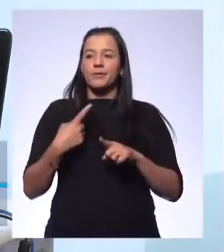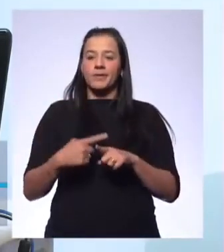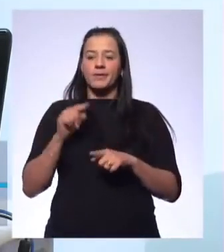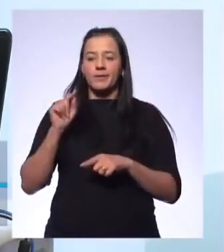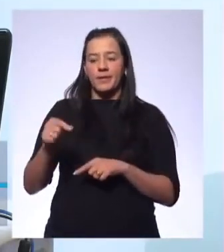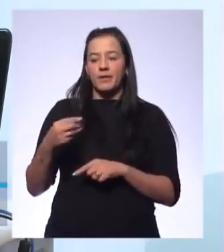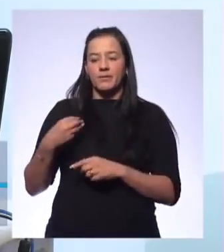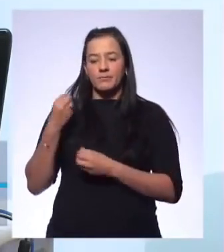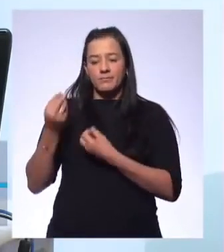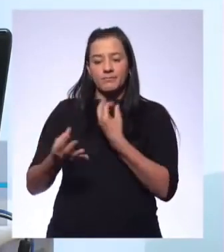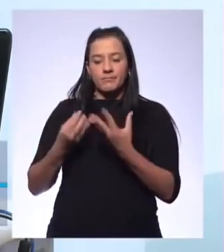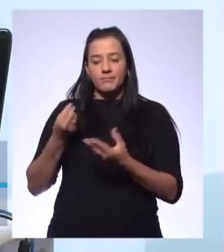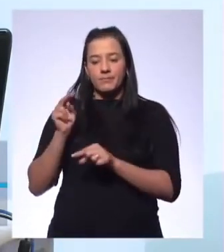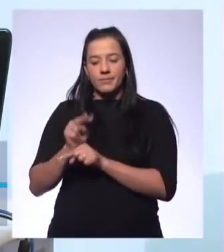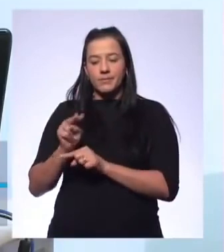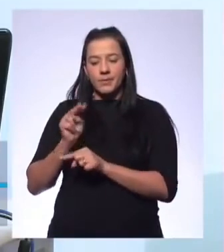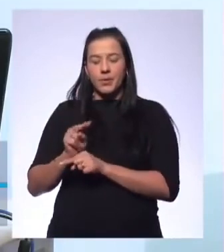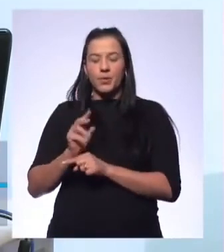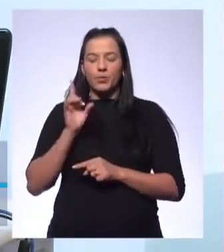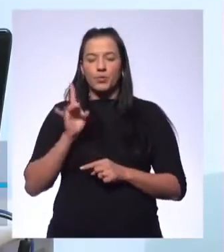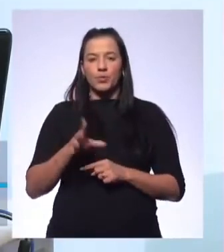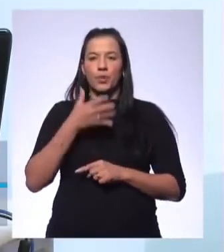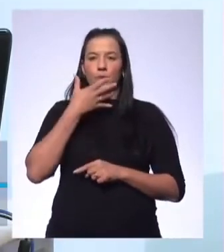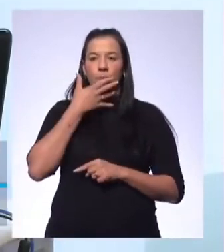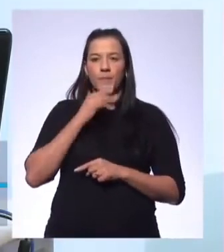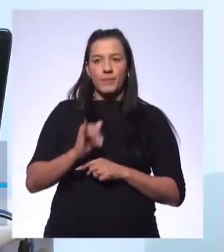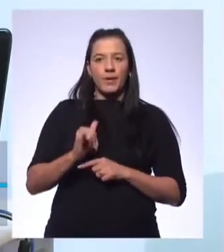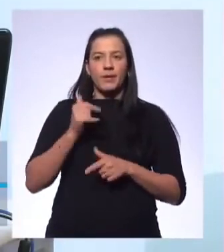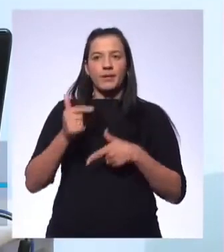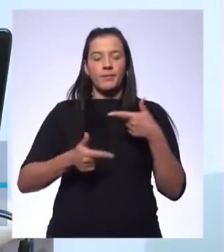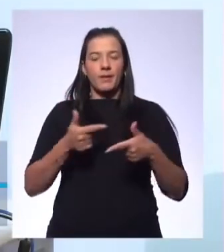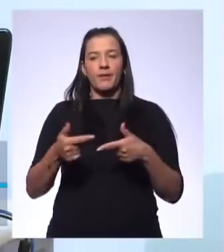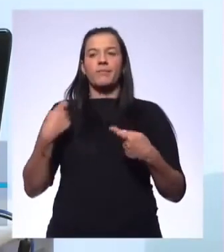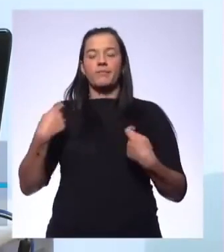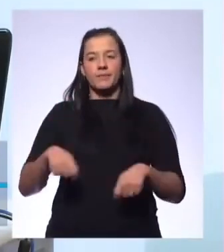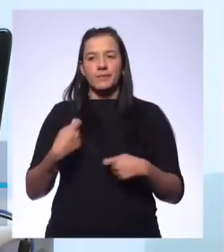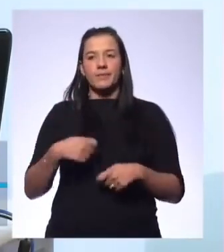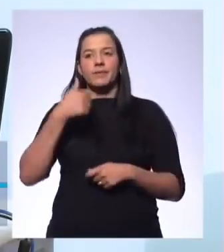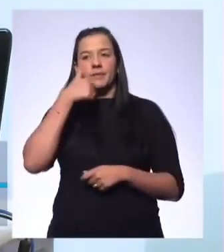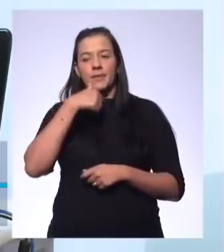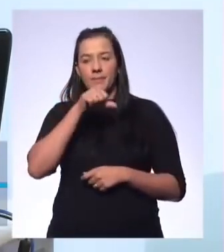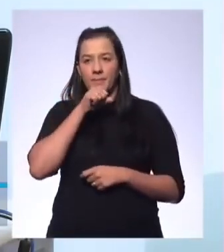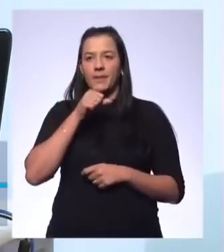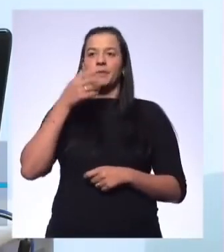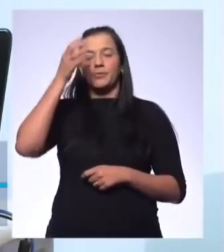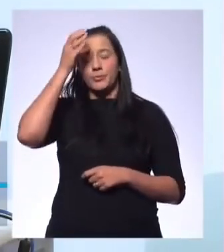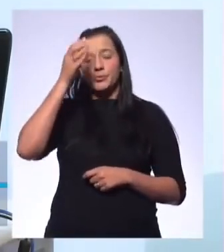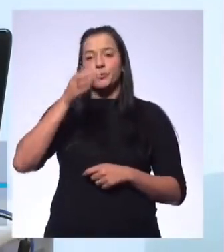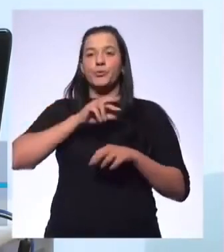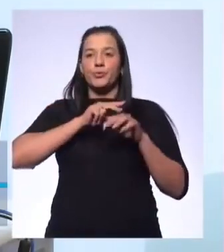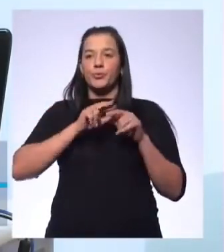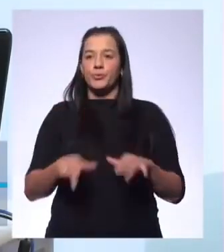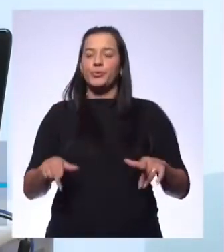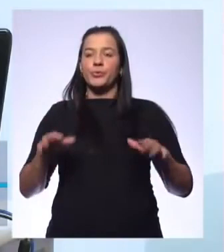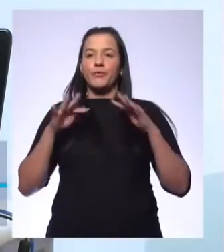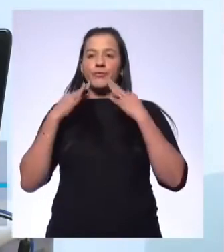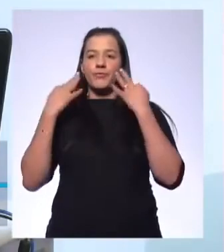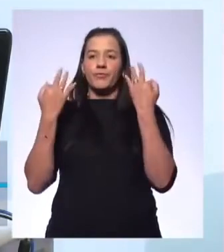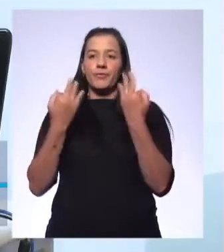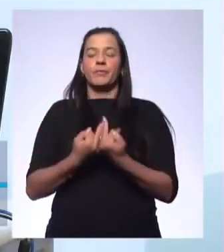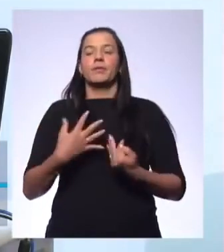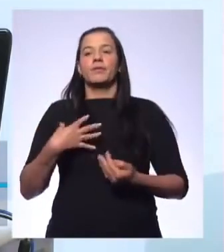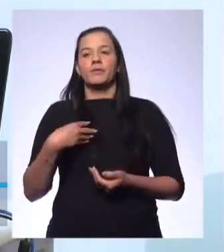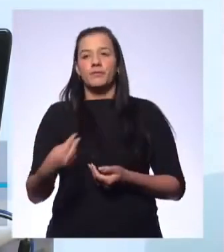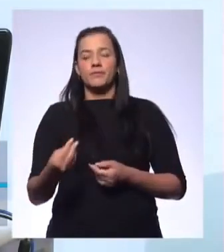não bastava só que o pai ou algum chefe da família trabalhasse, tinha que ser o pai, a mãe, o tio, os filhos,